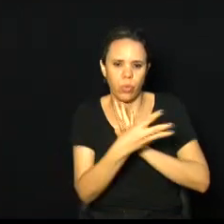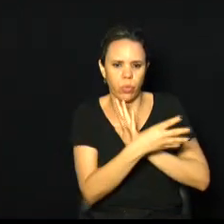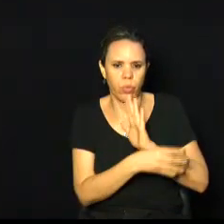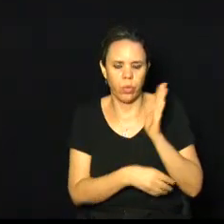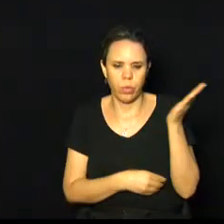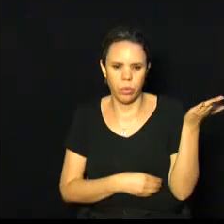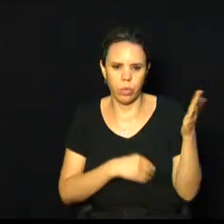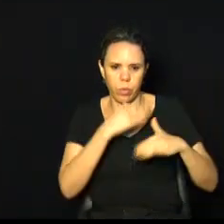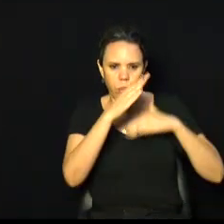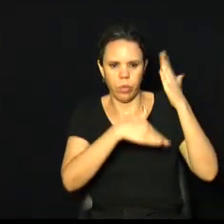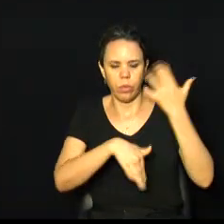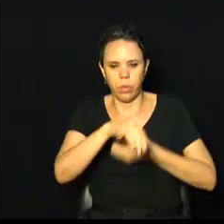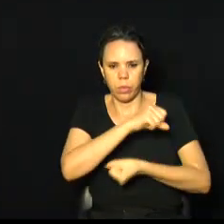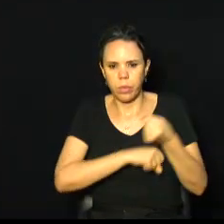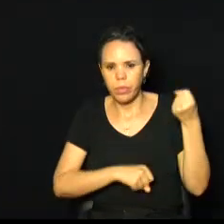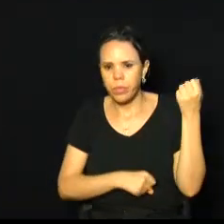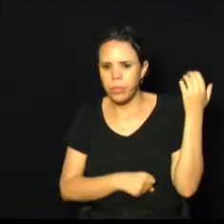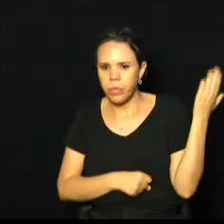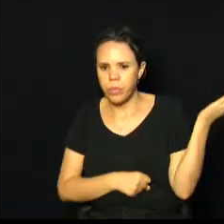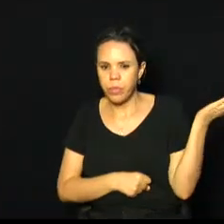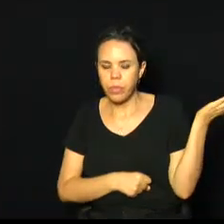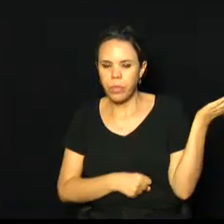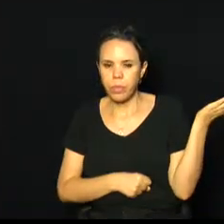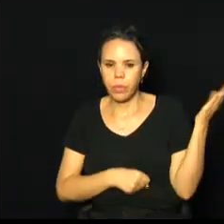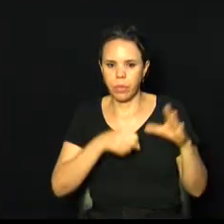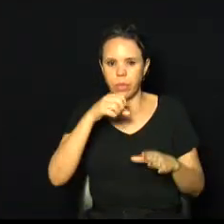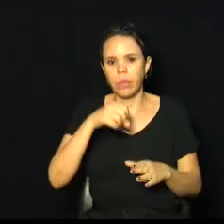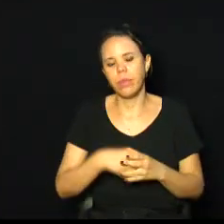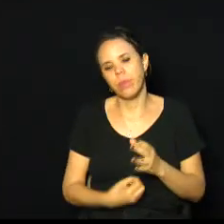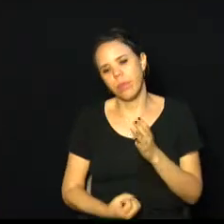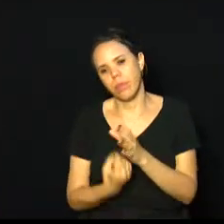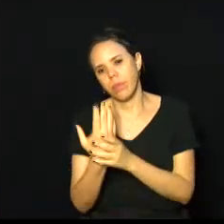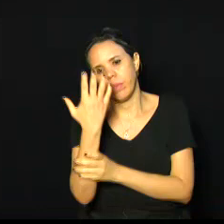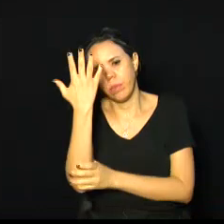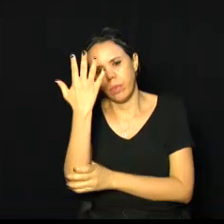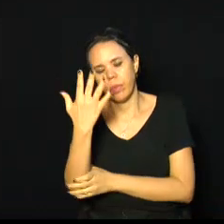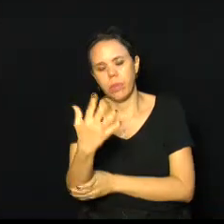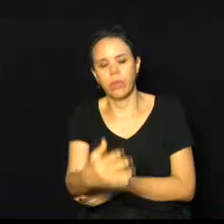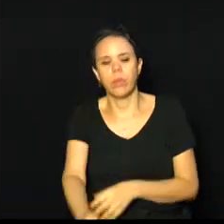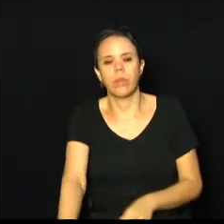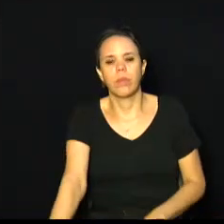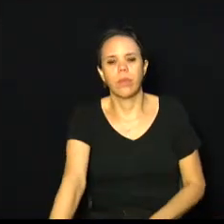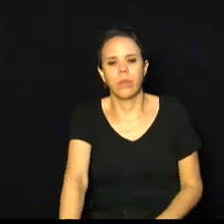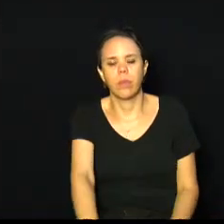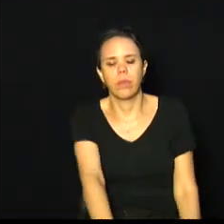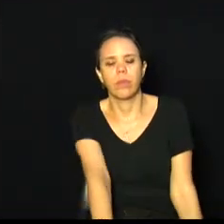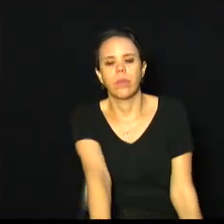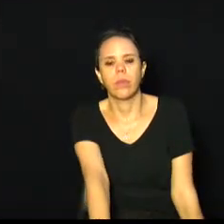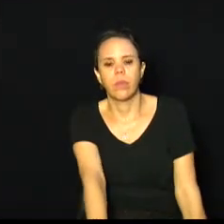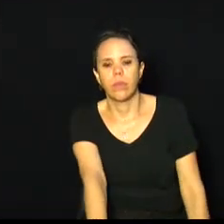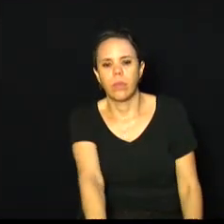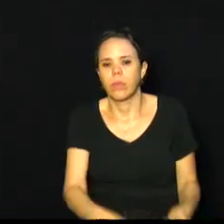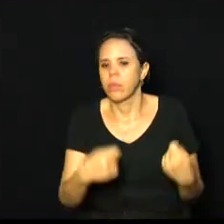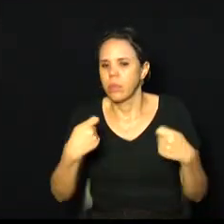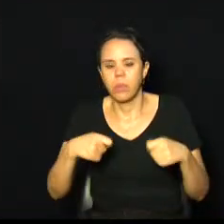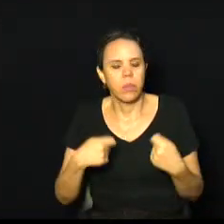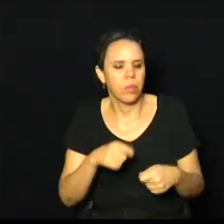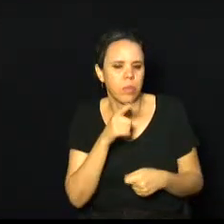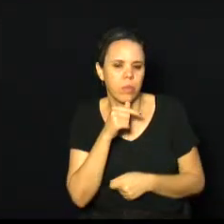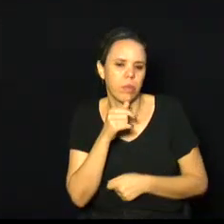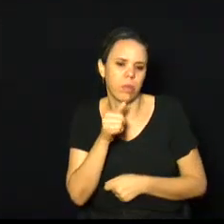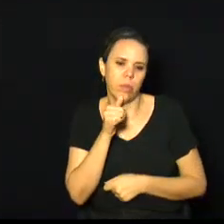de desenvolvimento sustentável. Plantas produtivas, e quando eu falo plantas produtivas, que não necessitem de muita